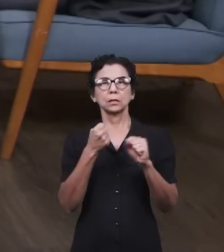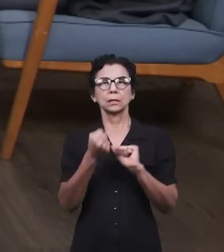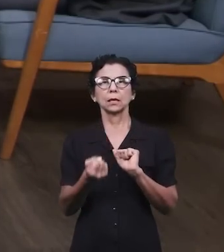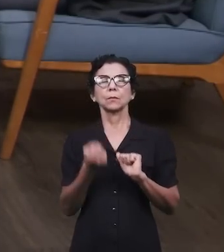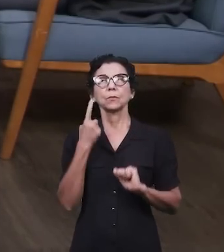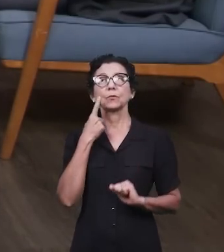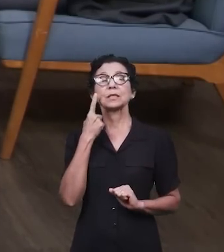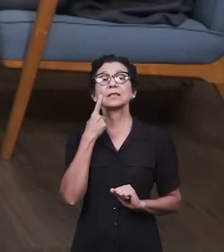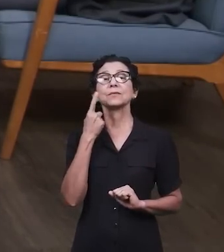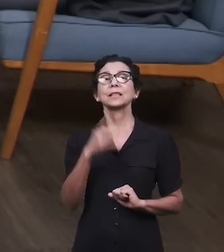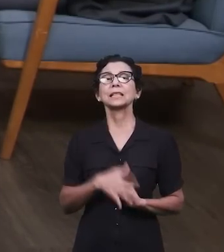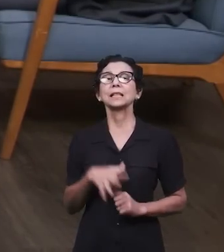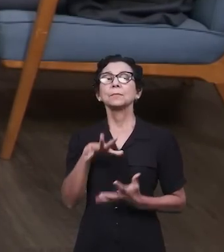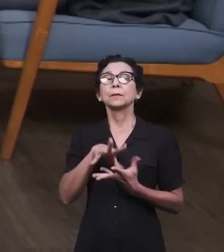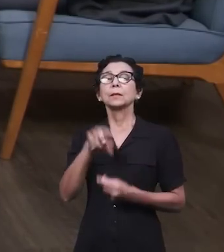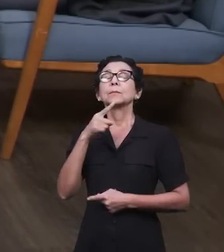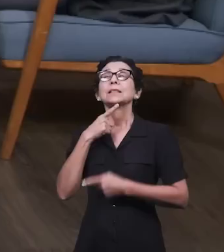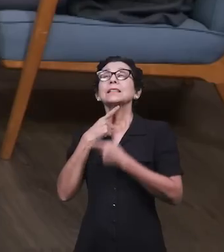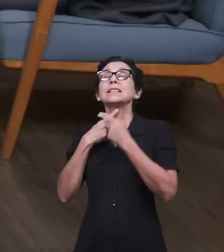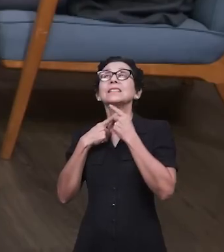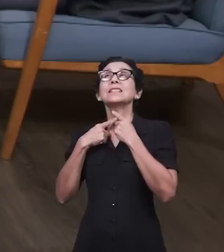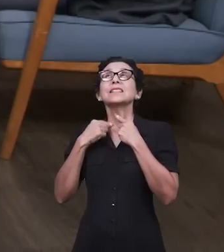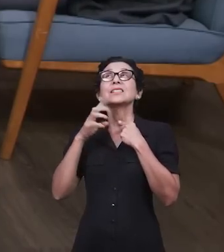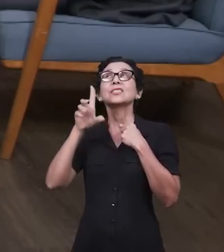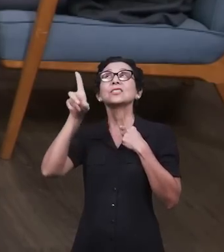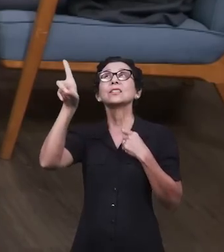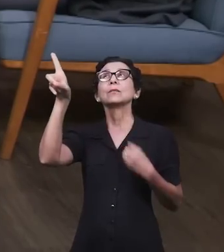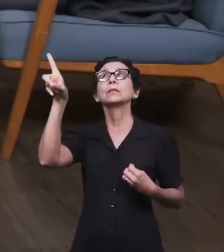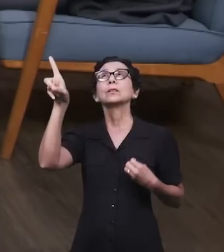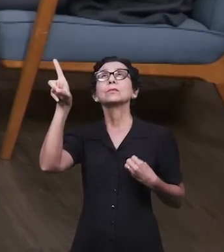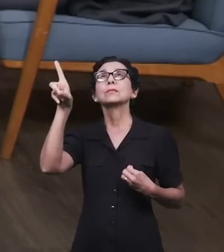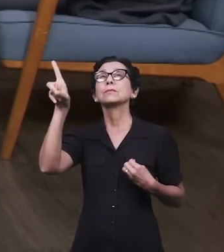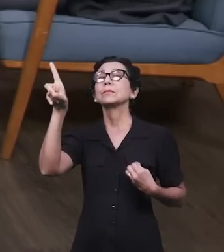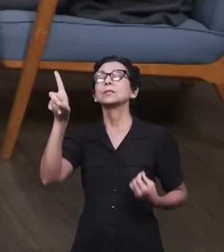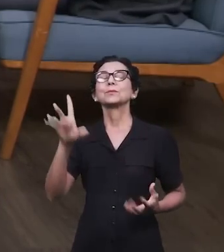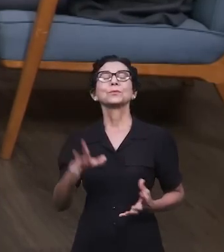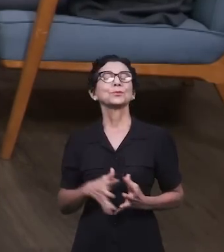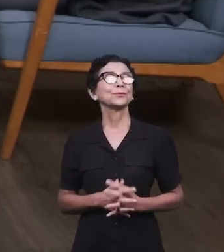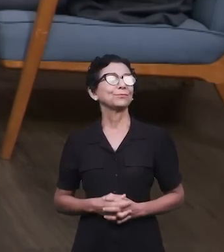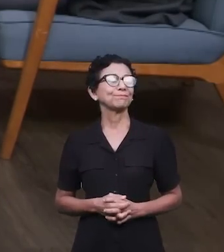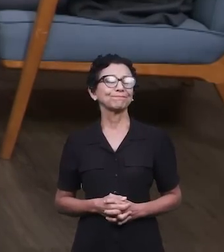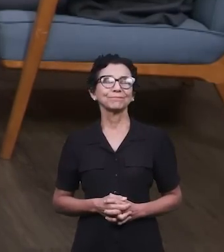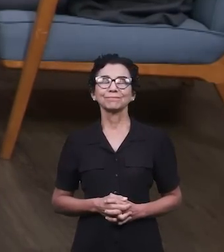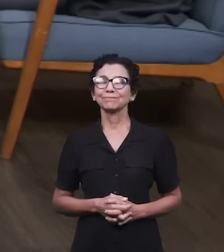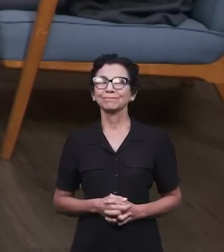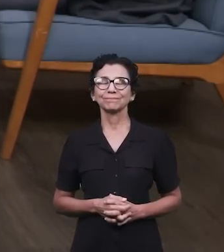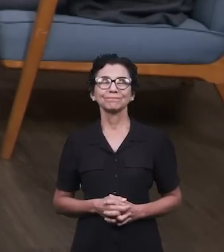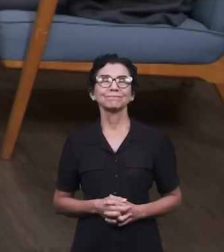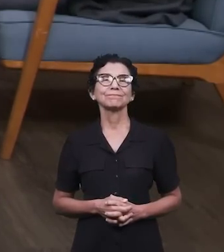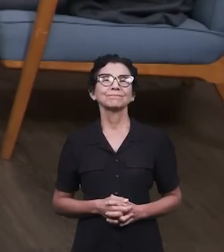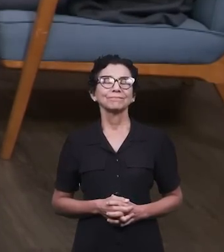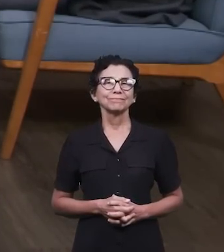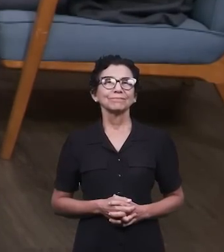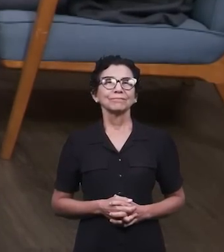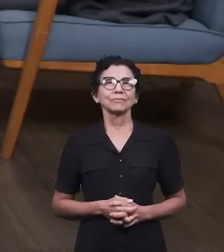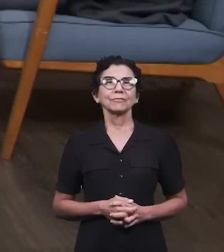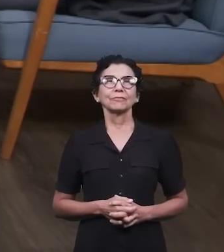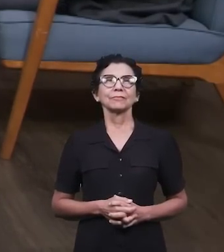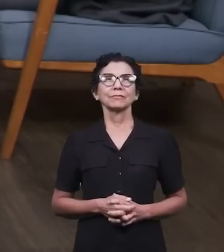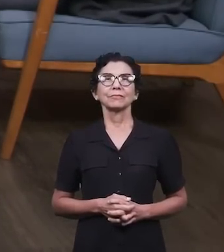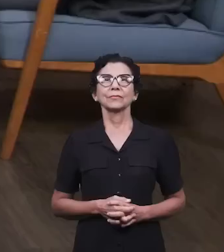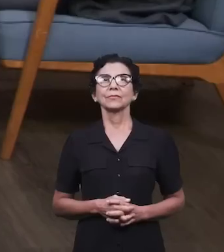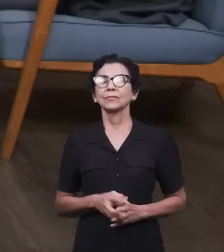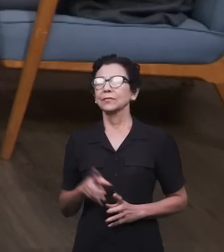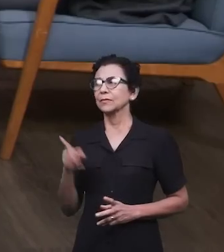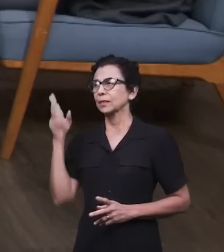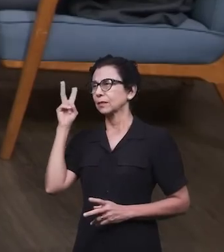alma tem sede do Deus vivo. Amém. Glórias ao nome do Senhor. Só Ele se descedenta a alma. Agora, lembrando,